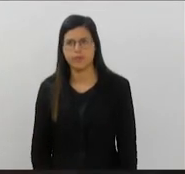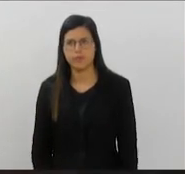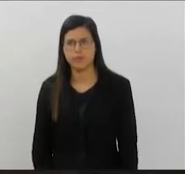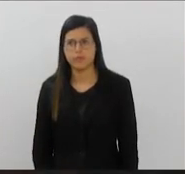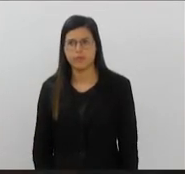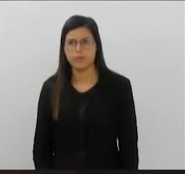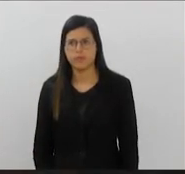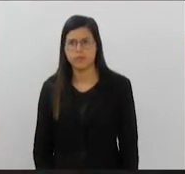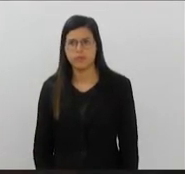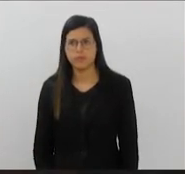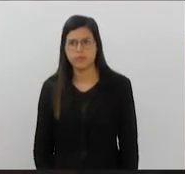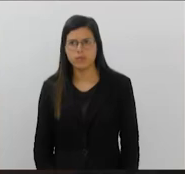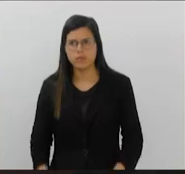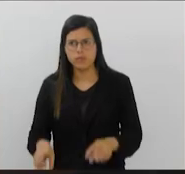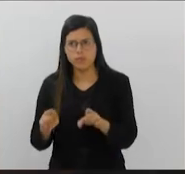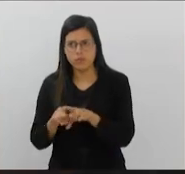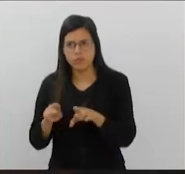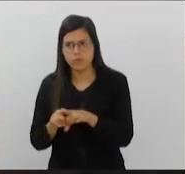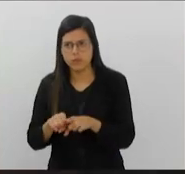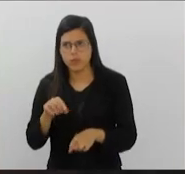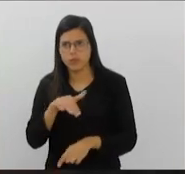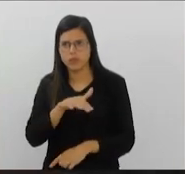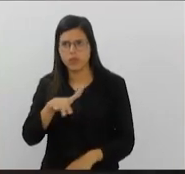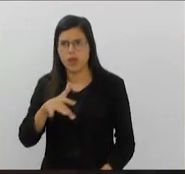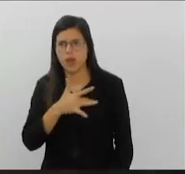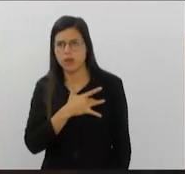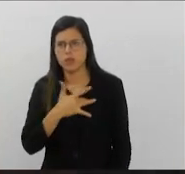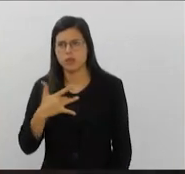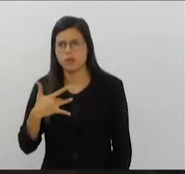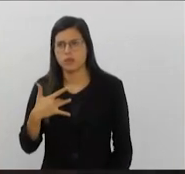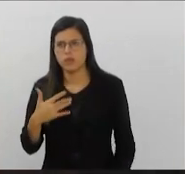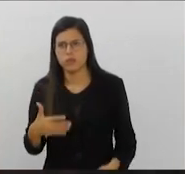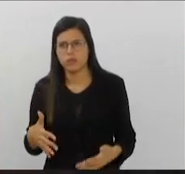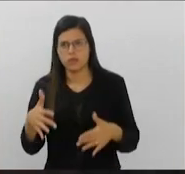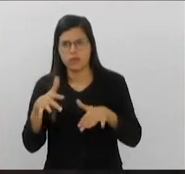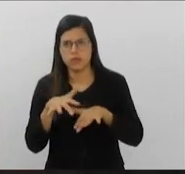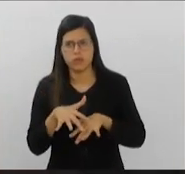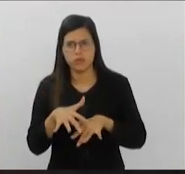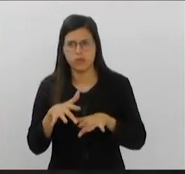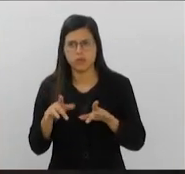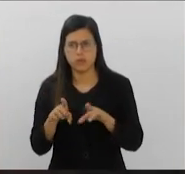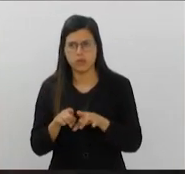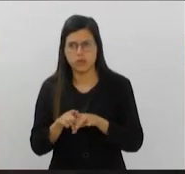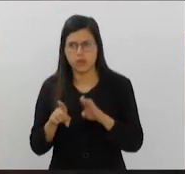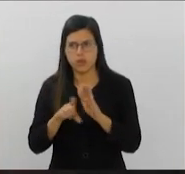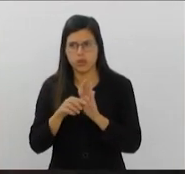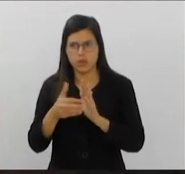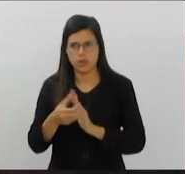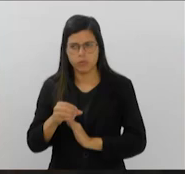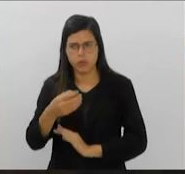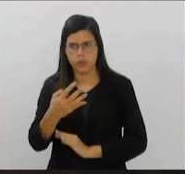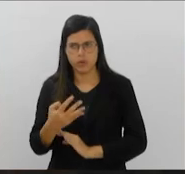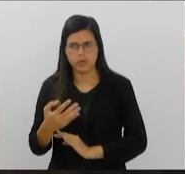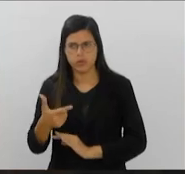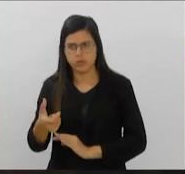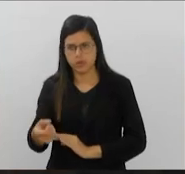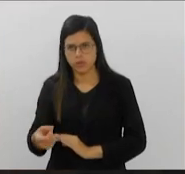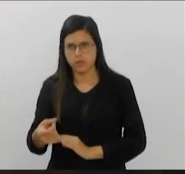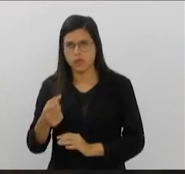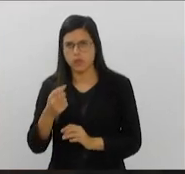Também, aí já na área de saúde e inclusão também, a Lei 10.420,